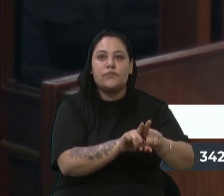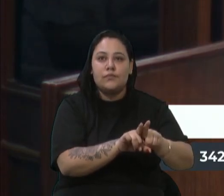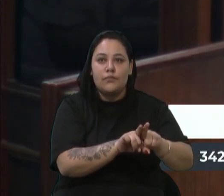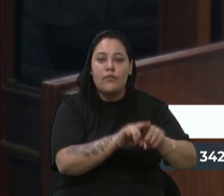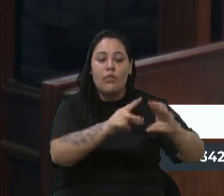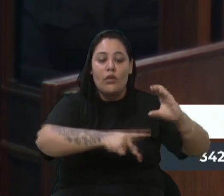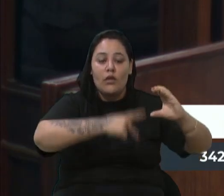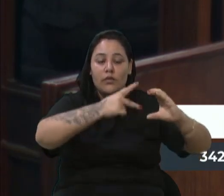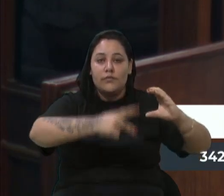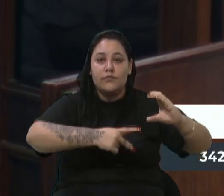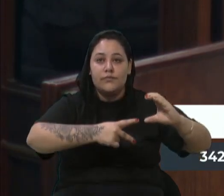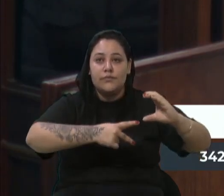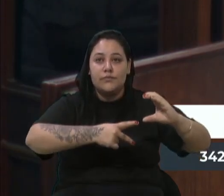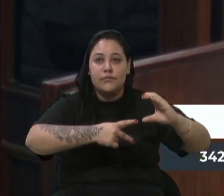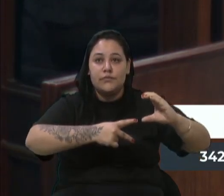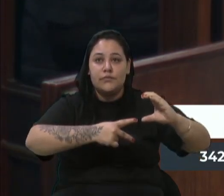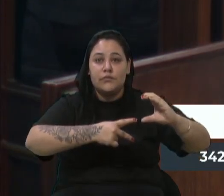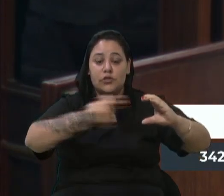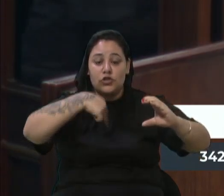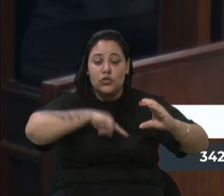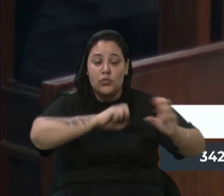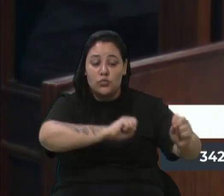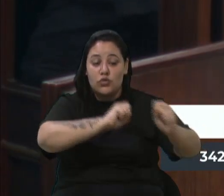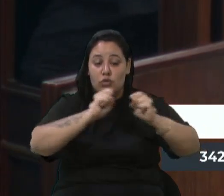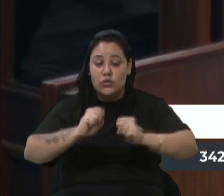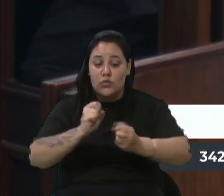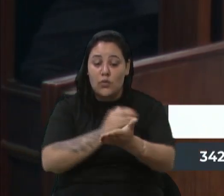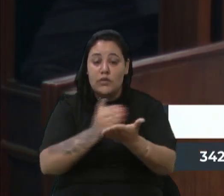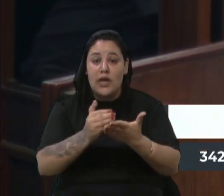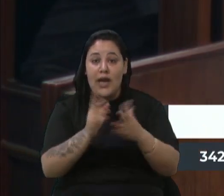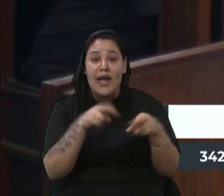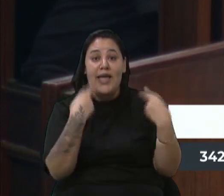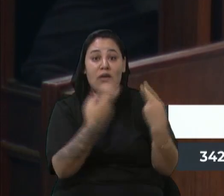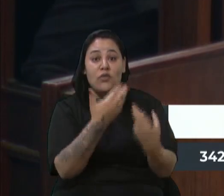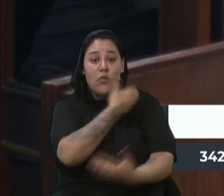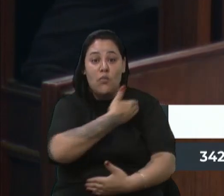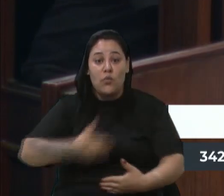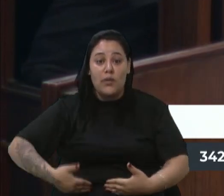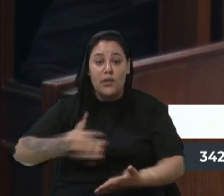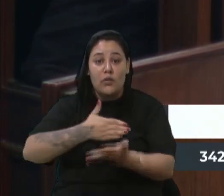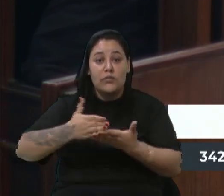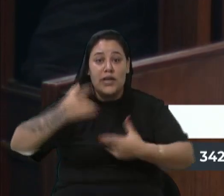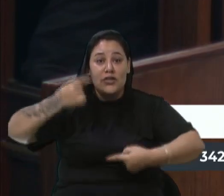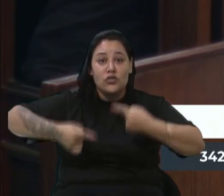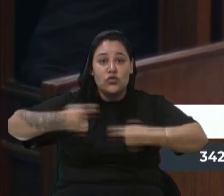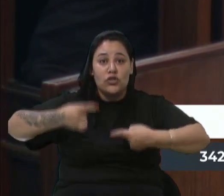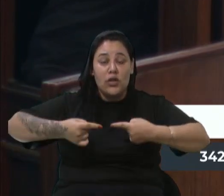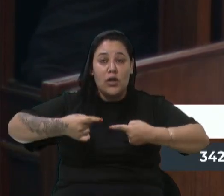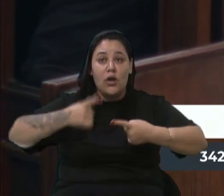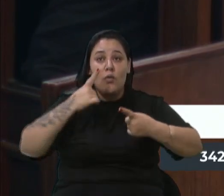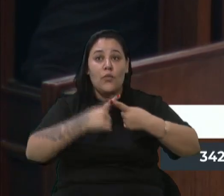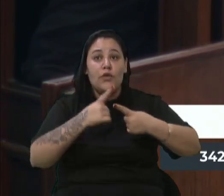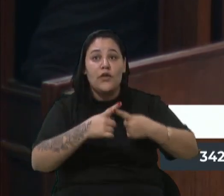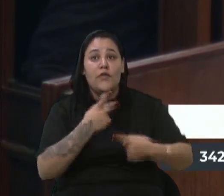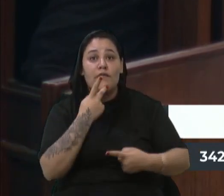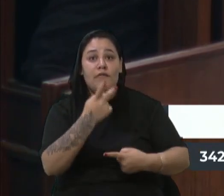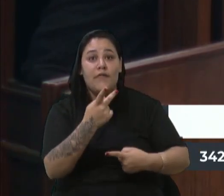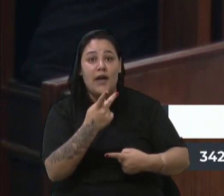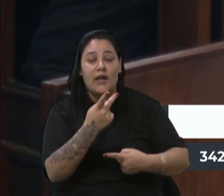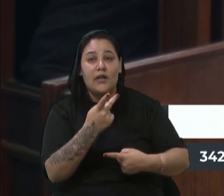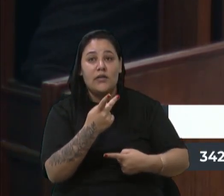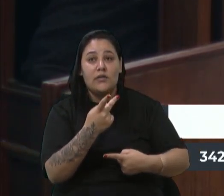nós possamos começar audiências públicas para debater, porque o que diz a concessionária é que não foi